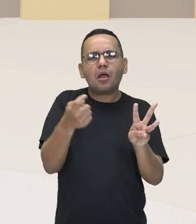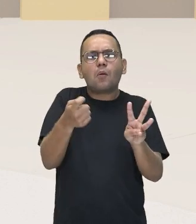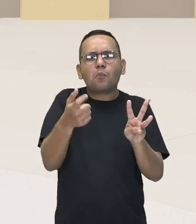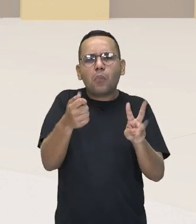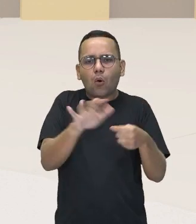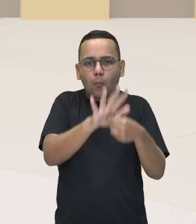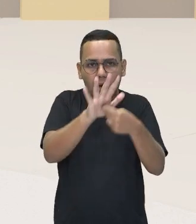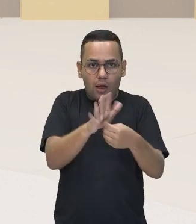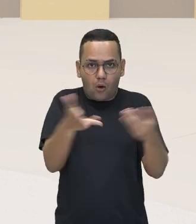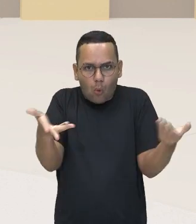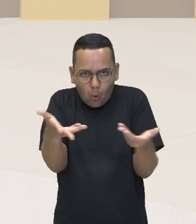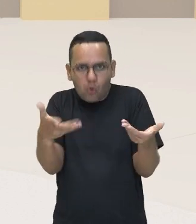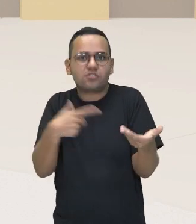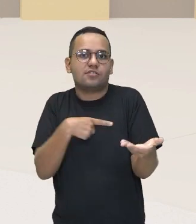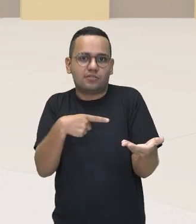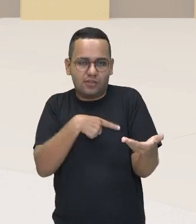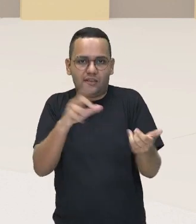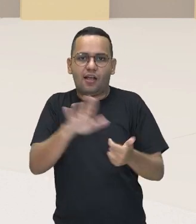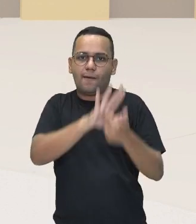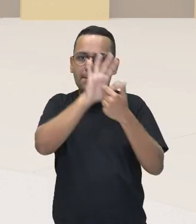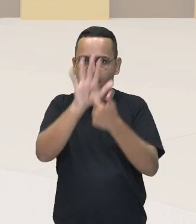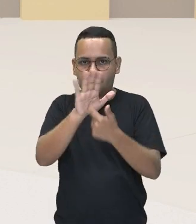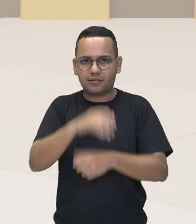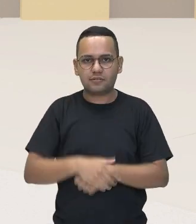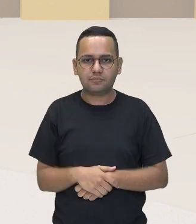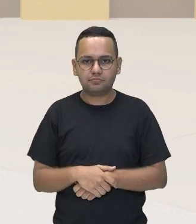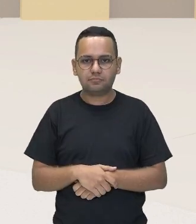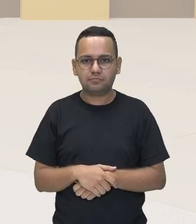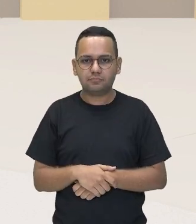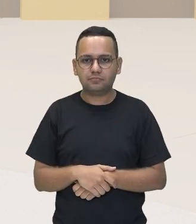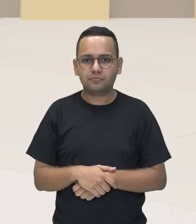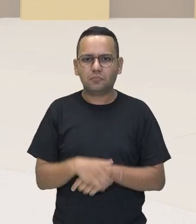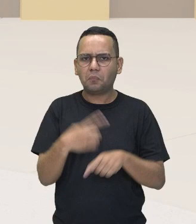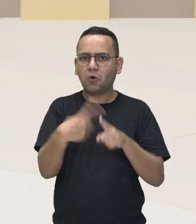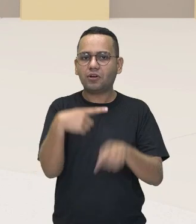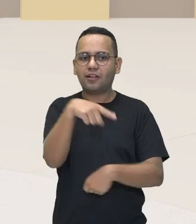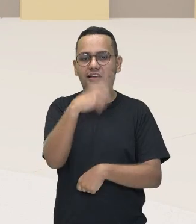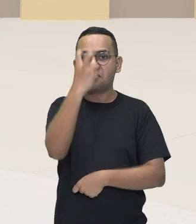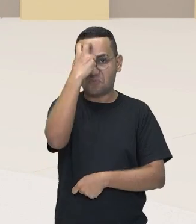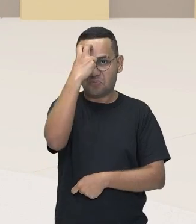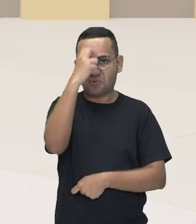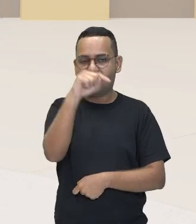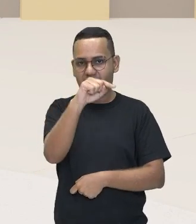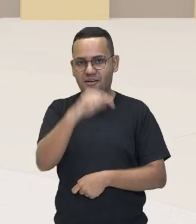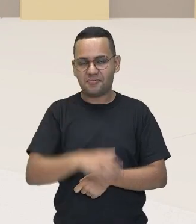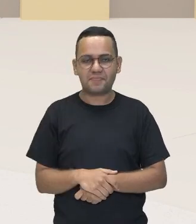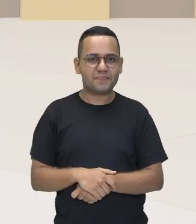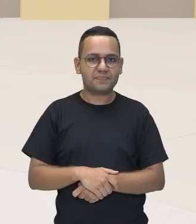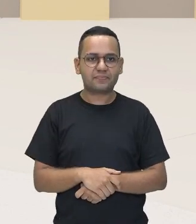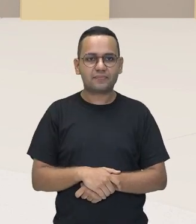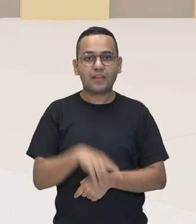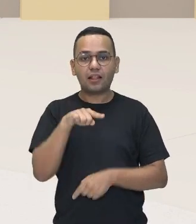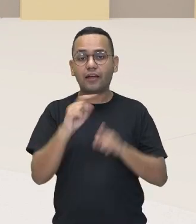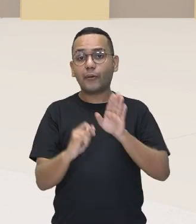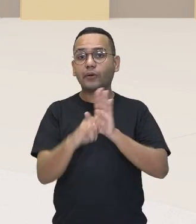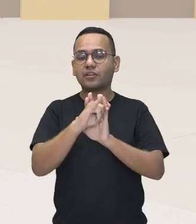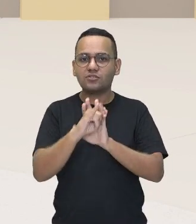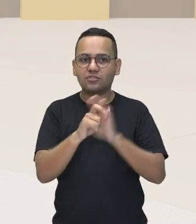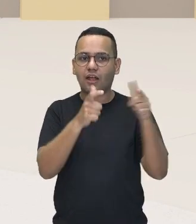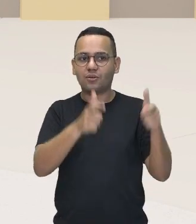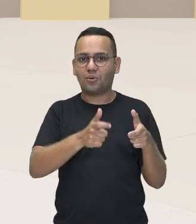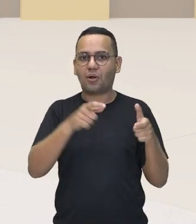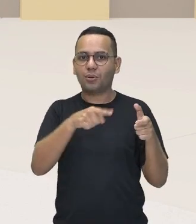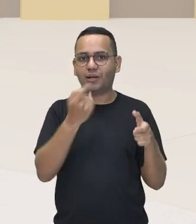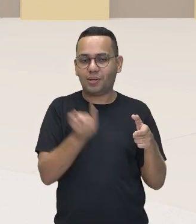sendo reconhecidas. Por quê? Porque é cultura, né? É, então, uma identidade de uma localidade, e